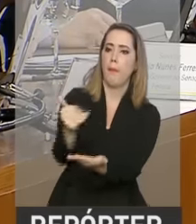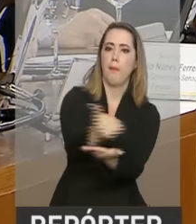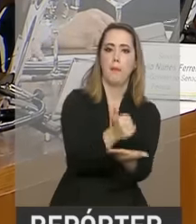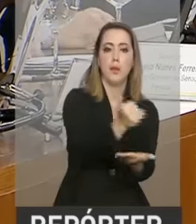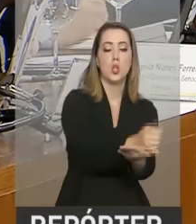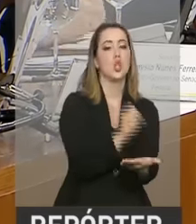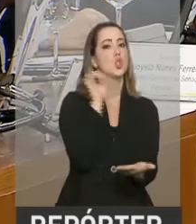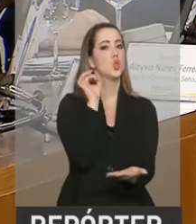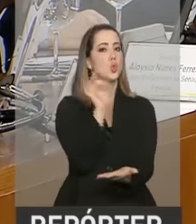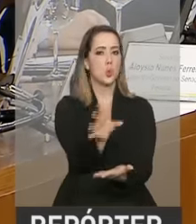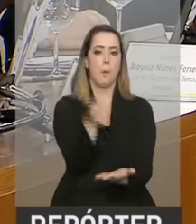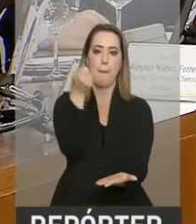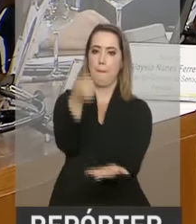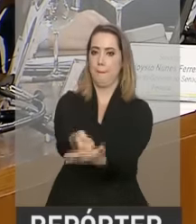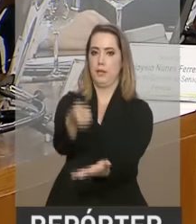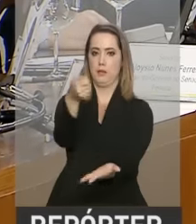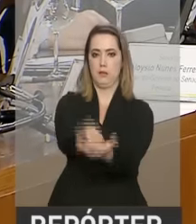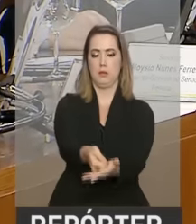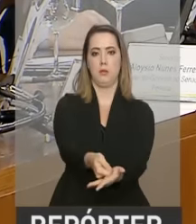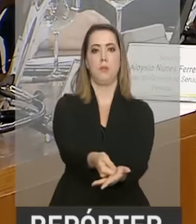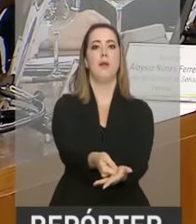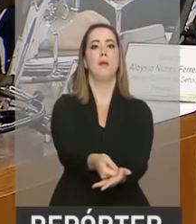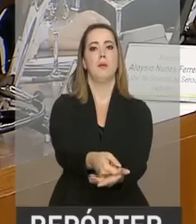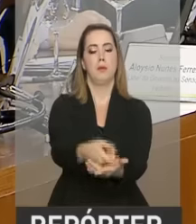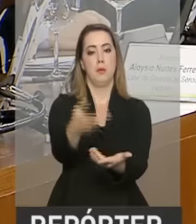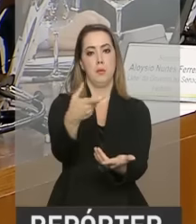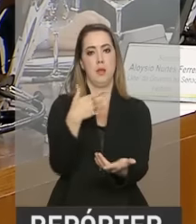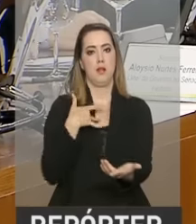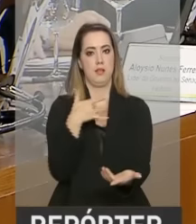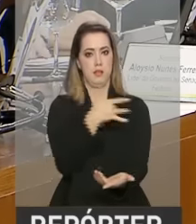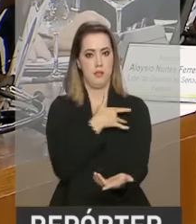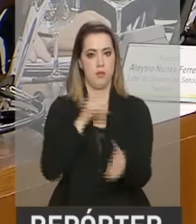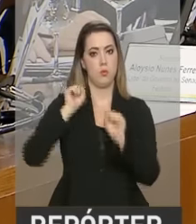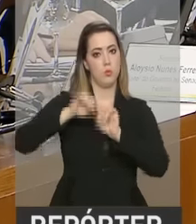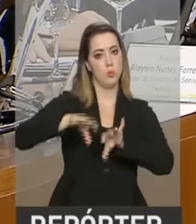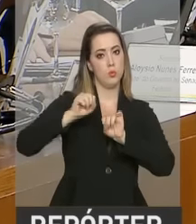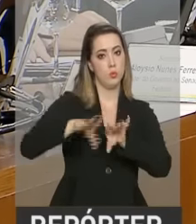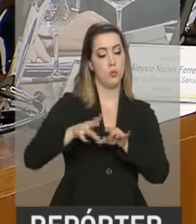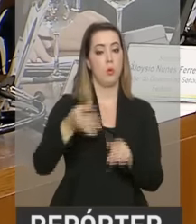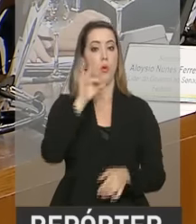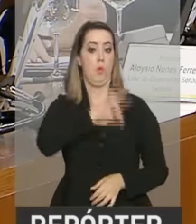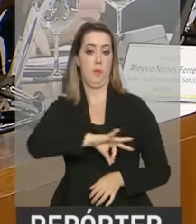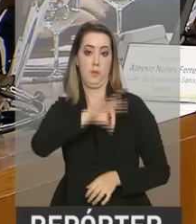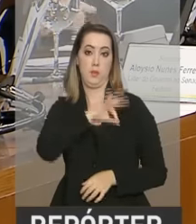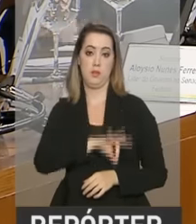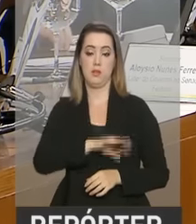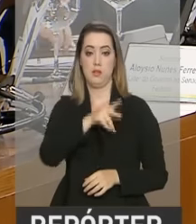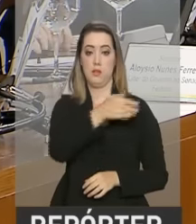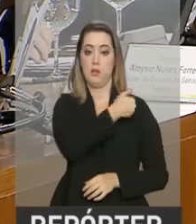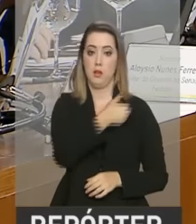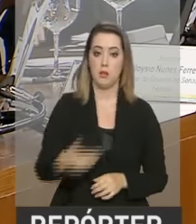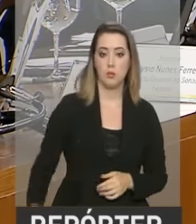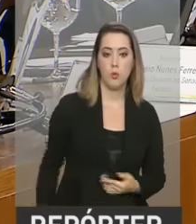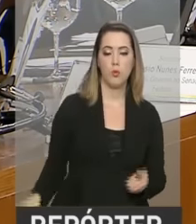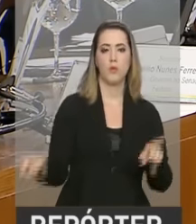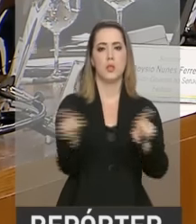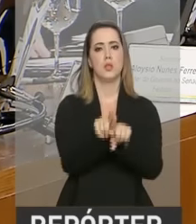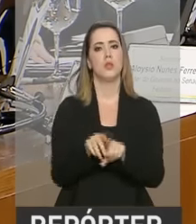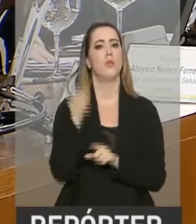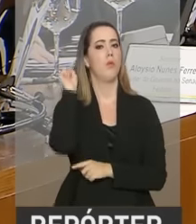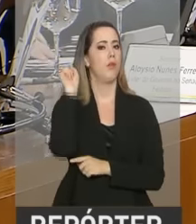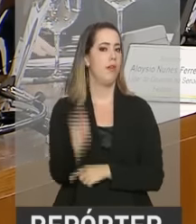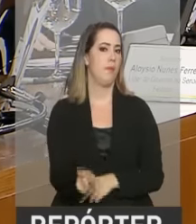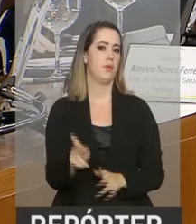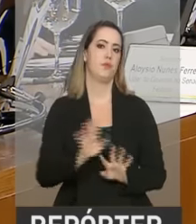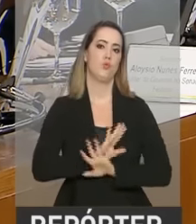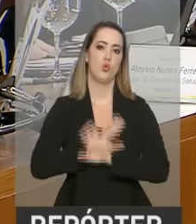pagar o que são os custos fixos de saúde e educação, da folha de pagamento e a